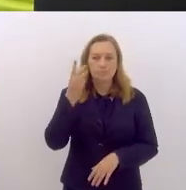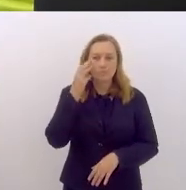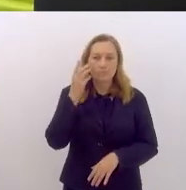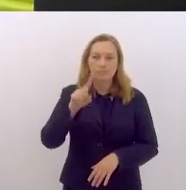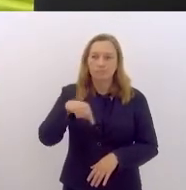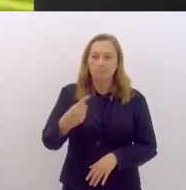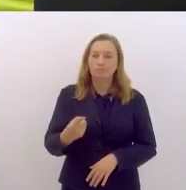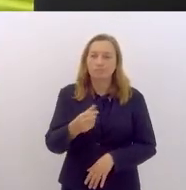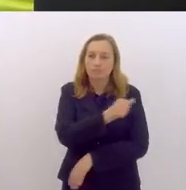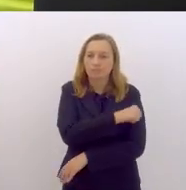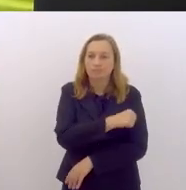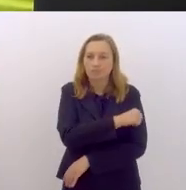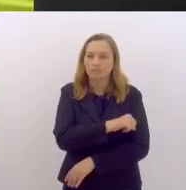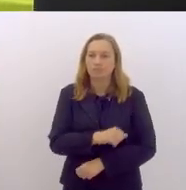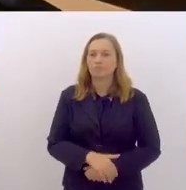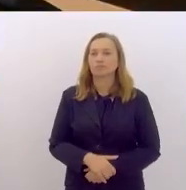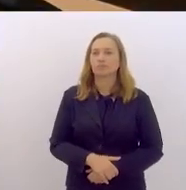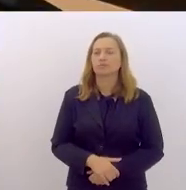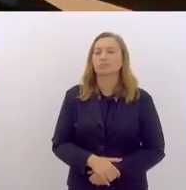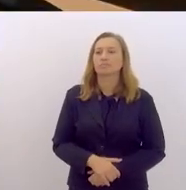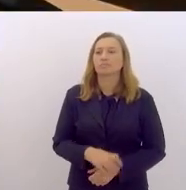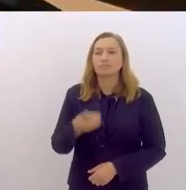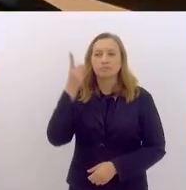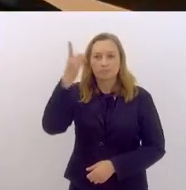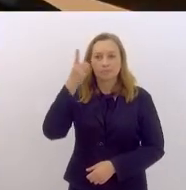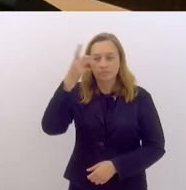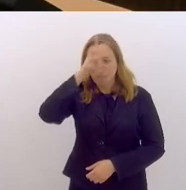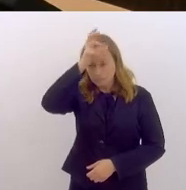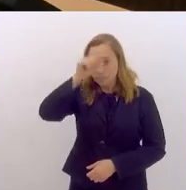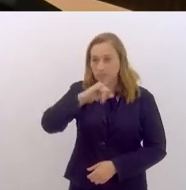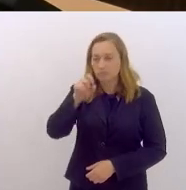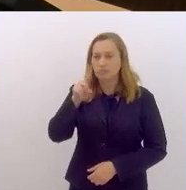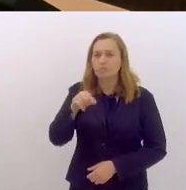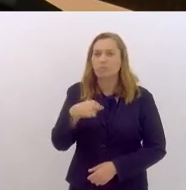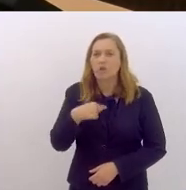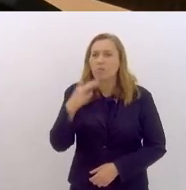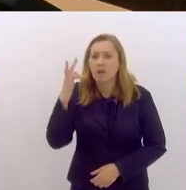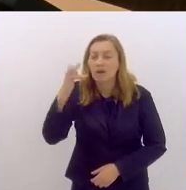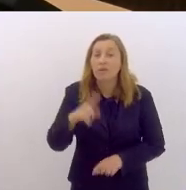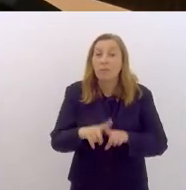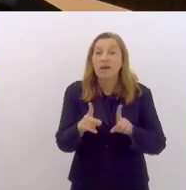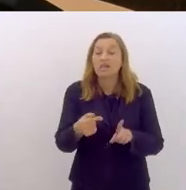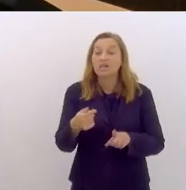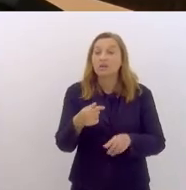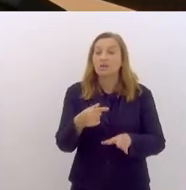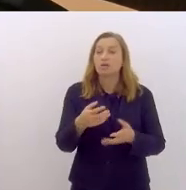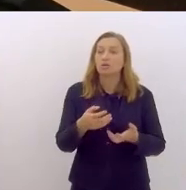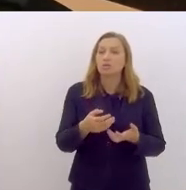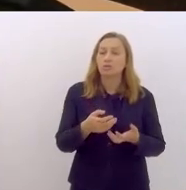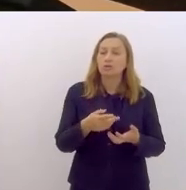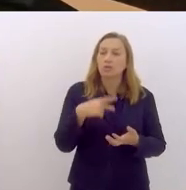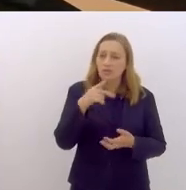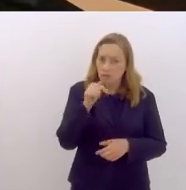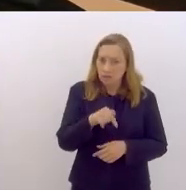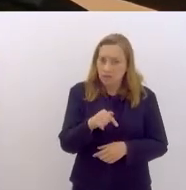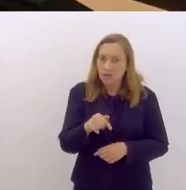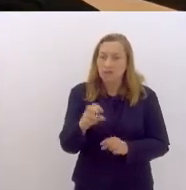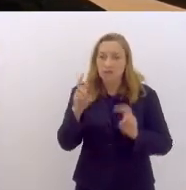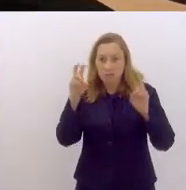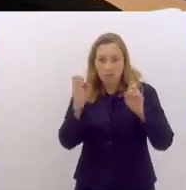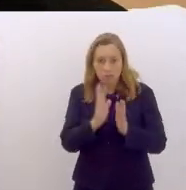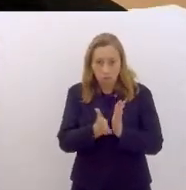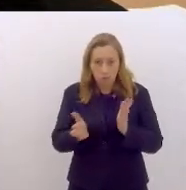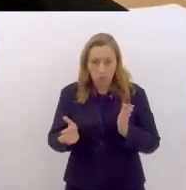em seguida, deputada enfermeira Rejane. Deputada Tiaju, eu serei breve, mas eu faço questão aqui de levantar essa questão de